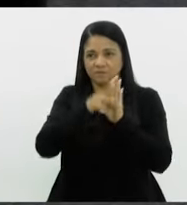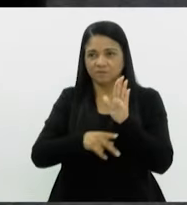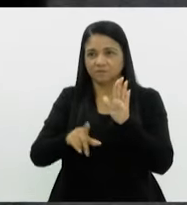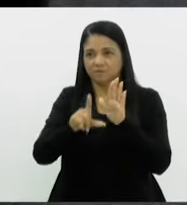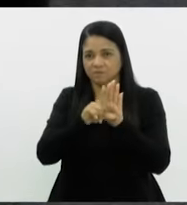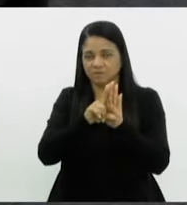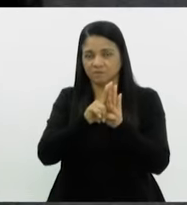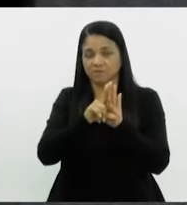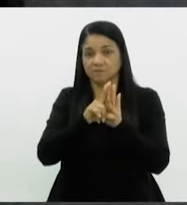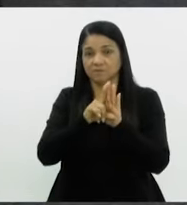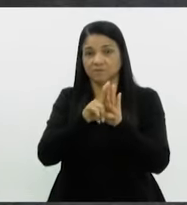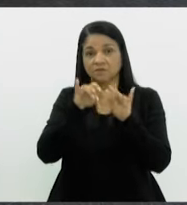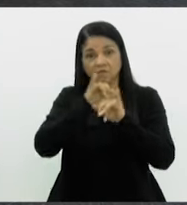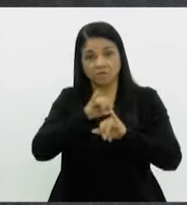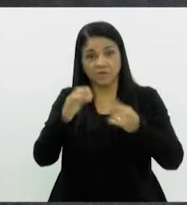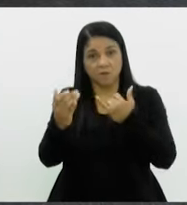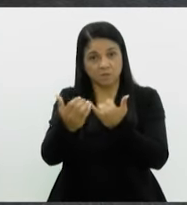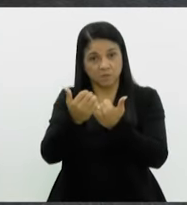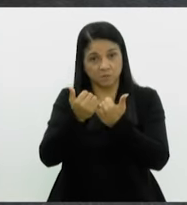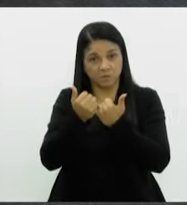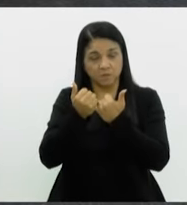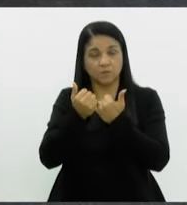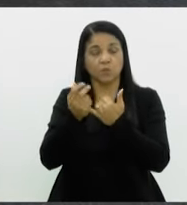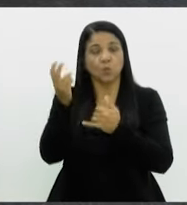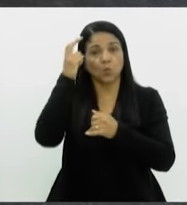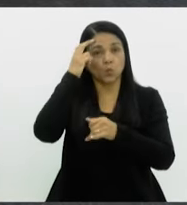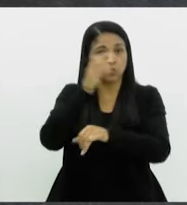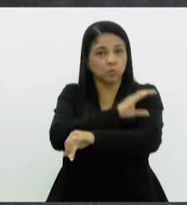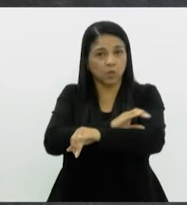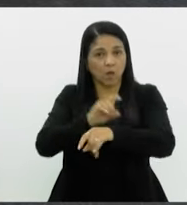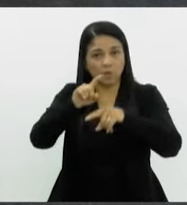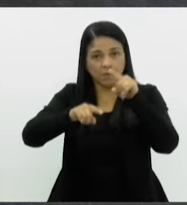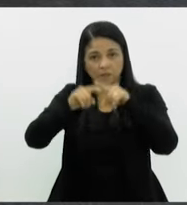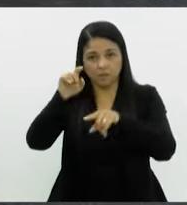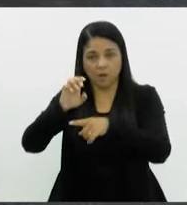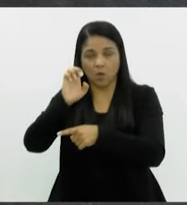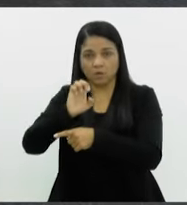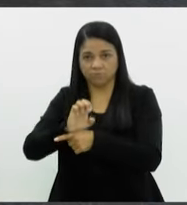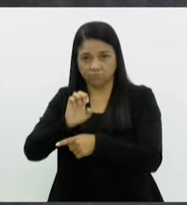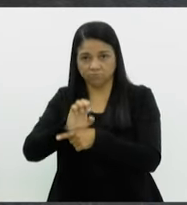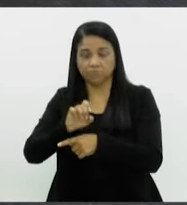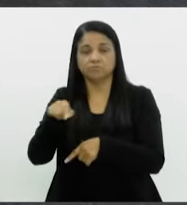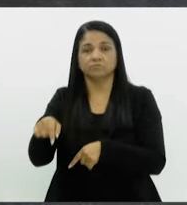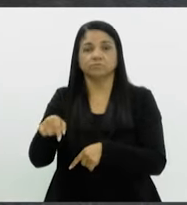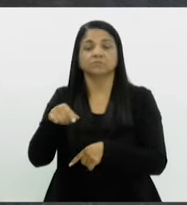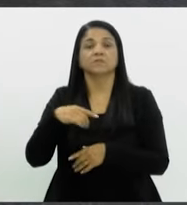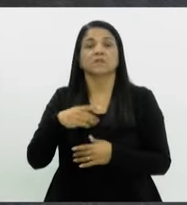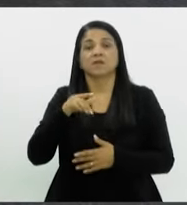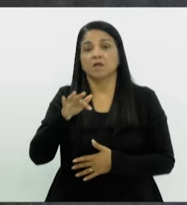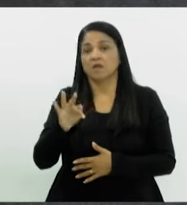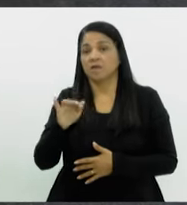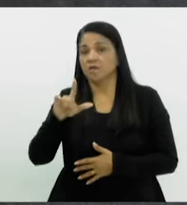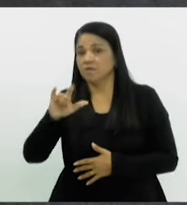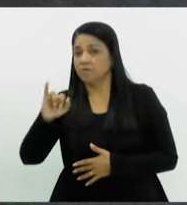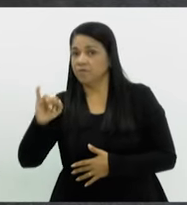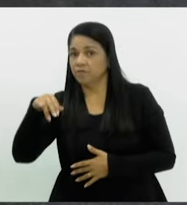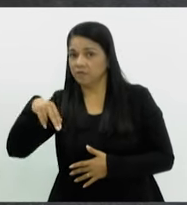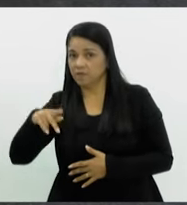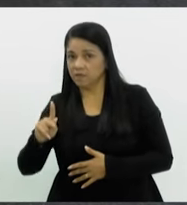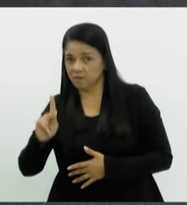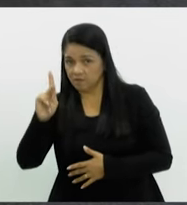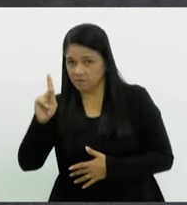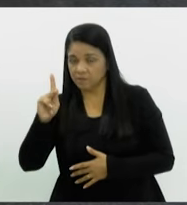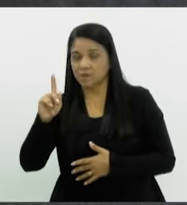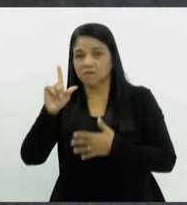lei que declara patrimônio cultural e material do Estado do Rio de Janeiro, a FLIC, a Festa Literária e Cultural de